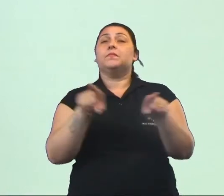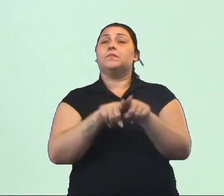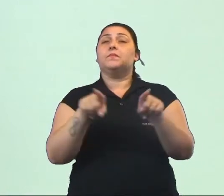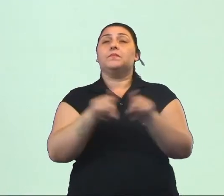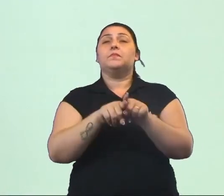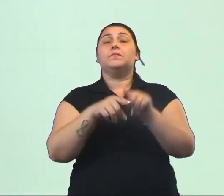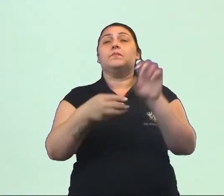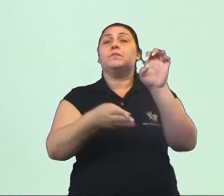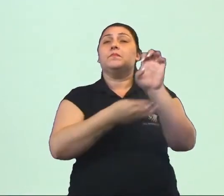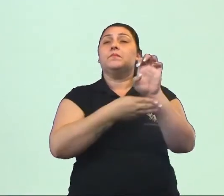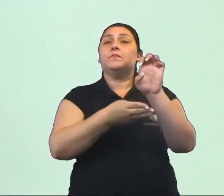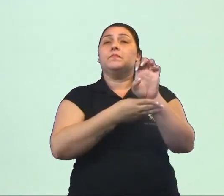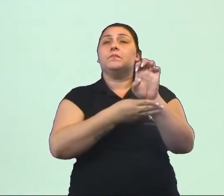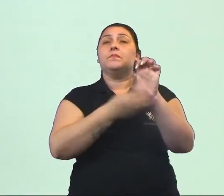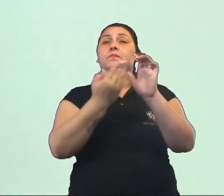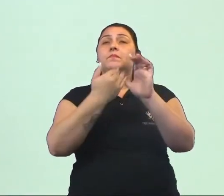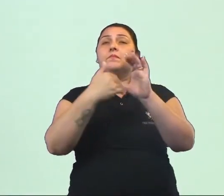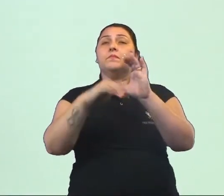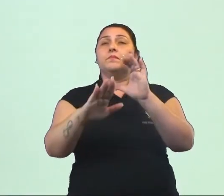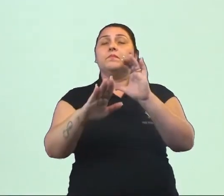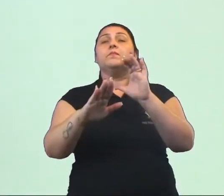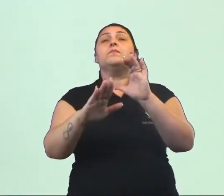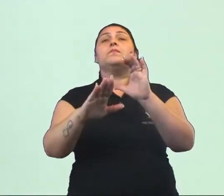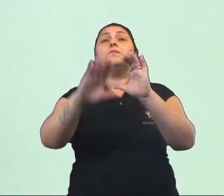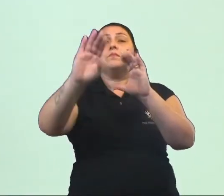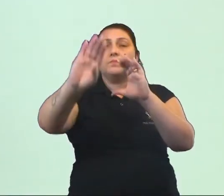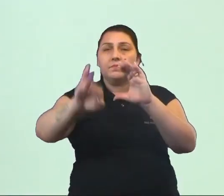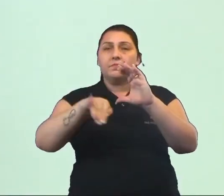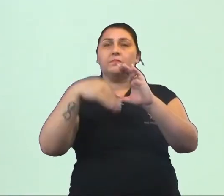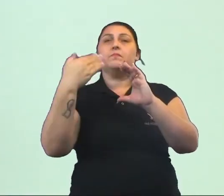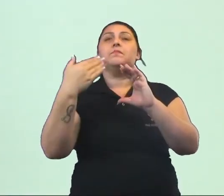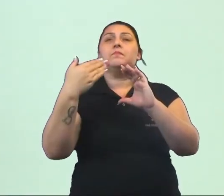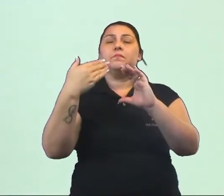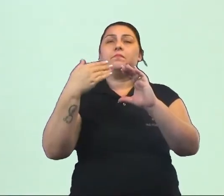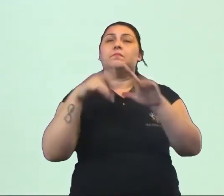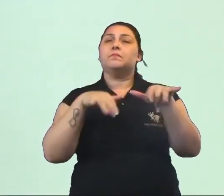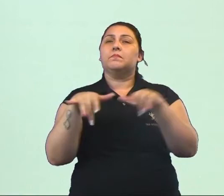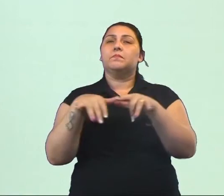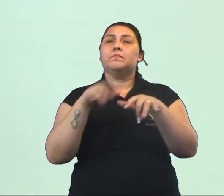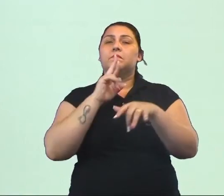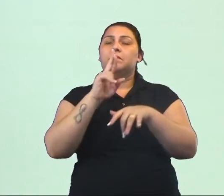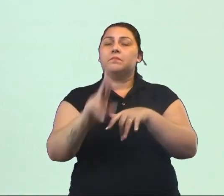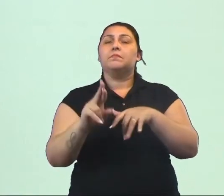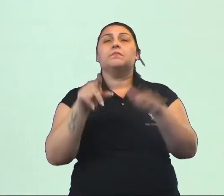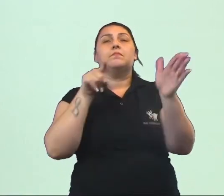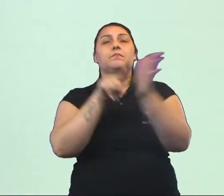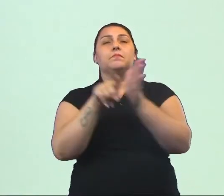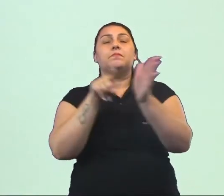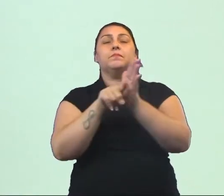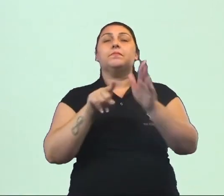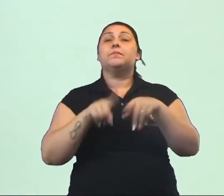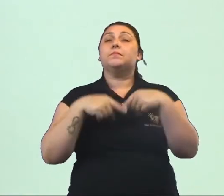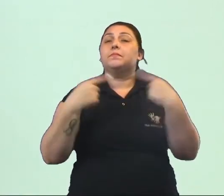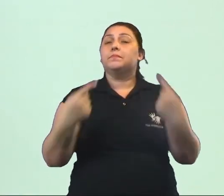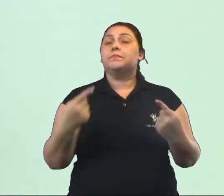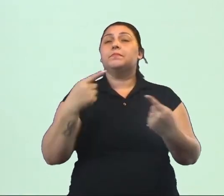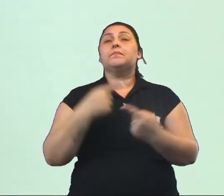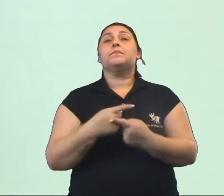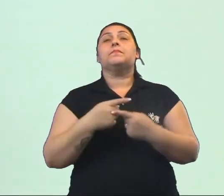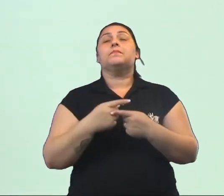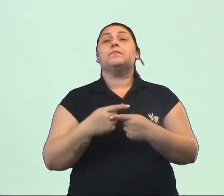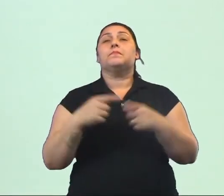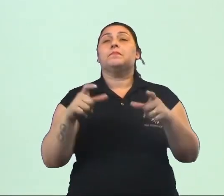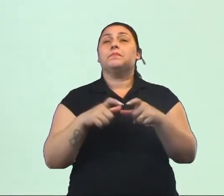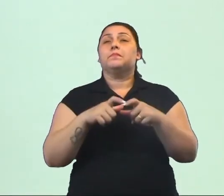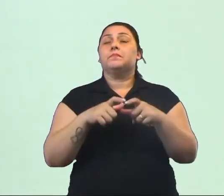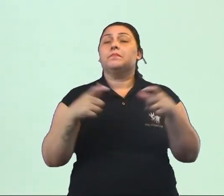por e-mail. O entrevistador manda um e-mail para o entrevistado e este digita, responde as perguntas. Porém, na maior